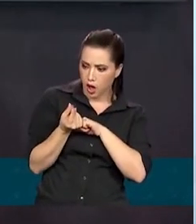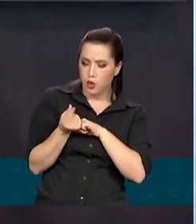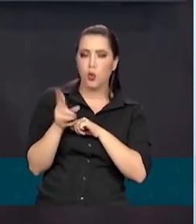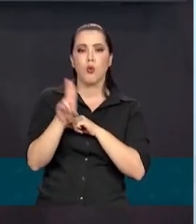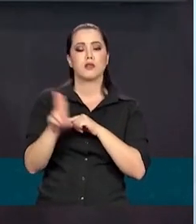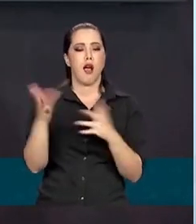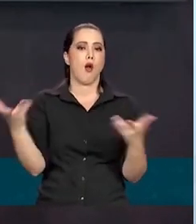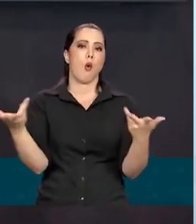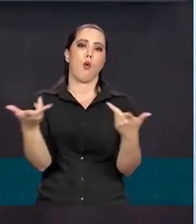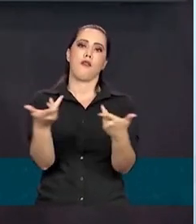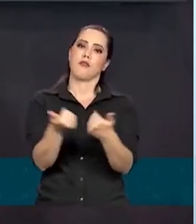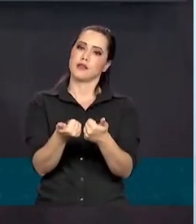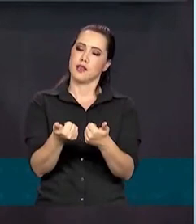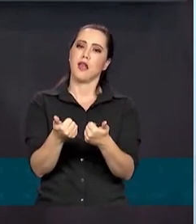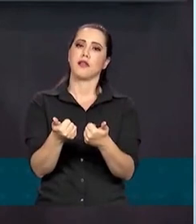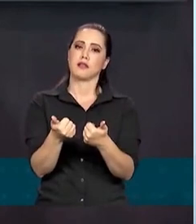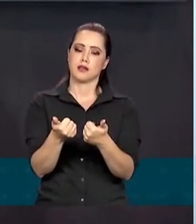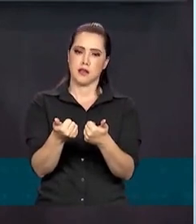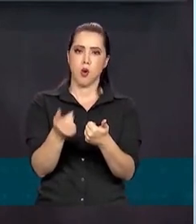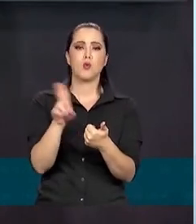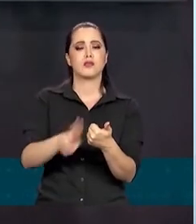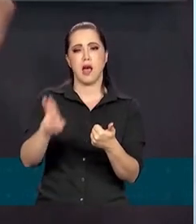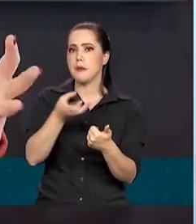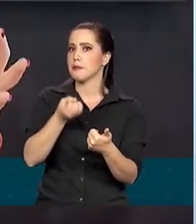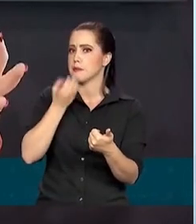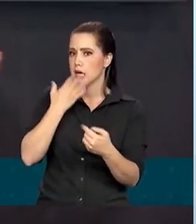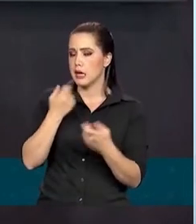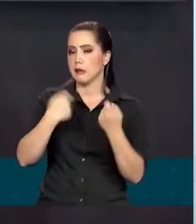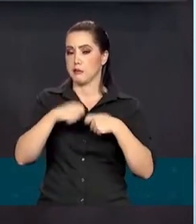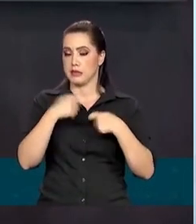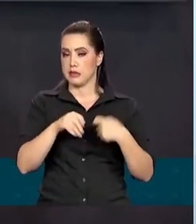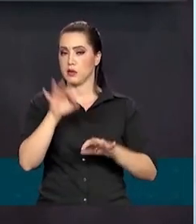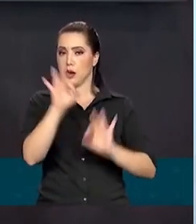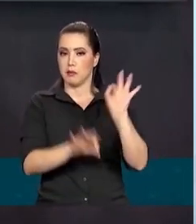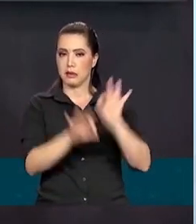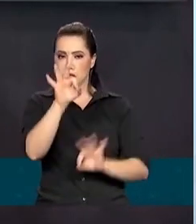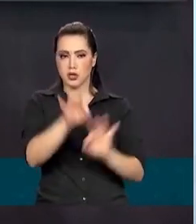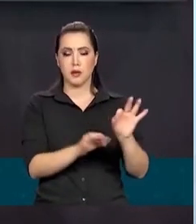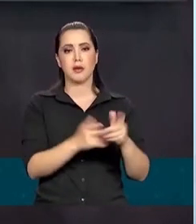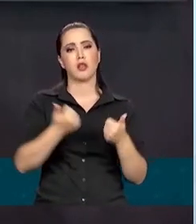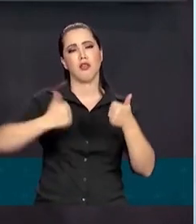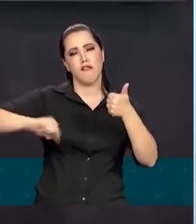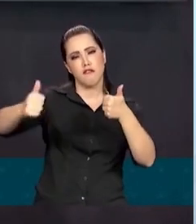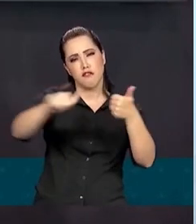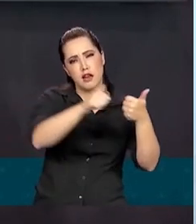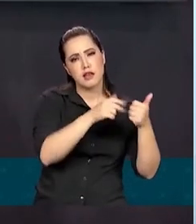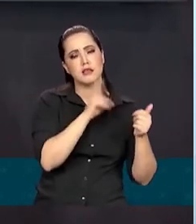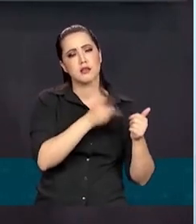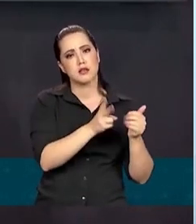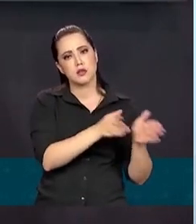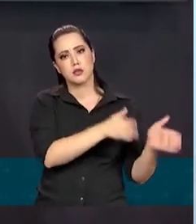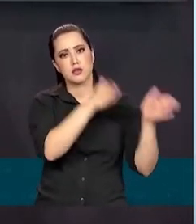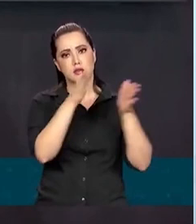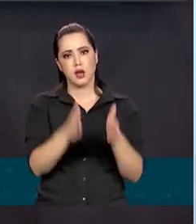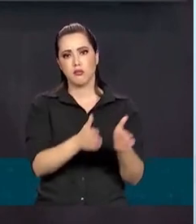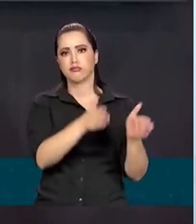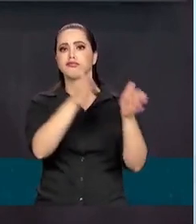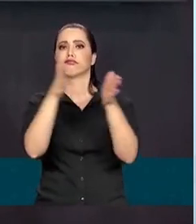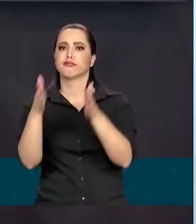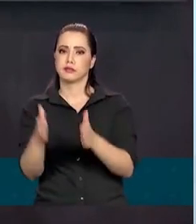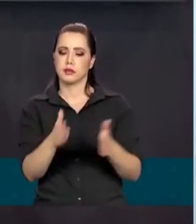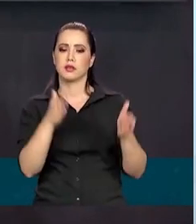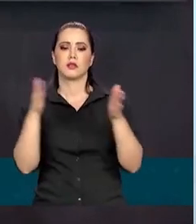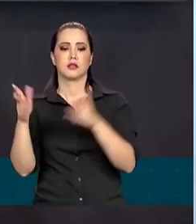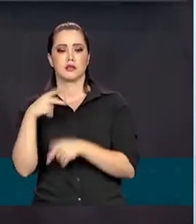eficiência, eficácia. Isso requer, obviamente, um planejamento, isso requer uma avaliação periódica com